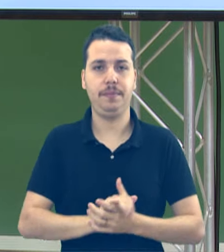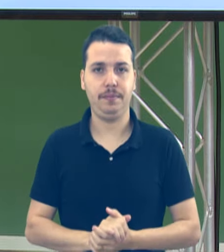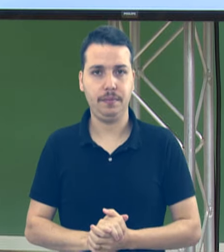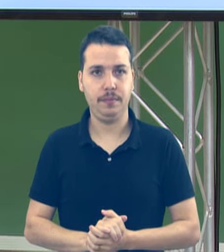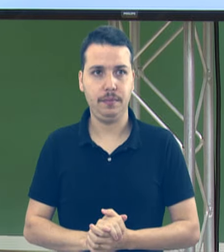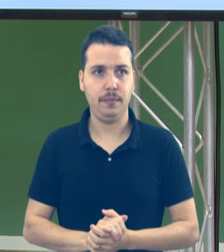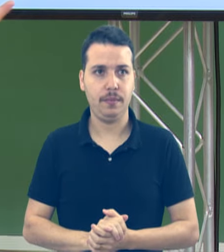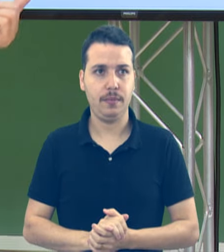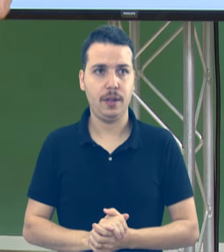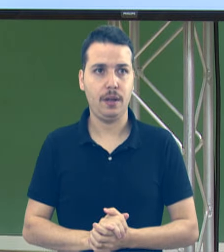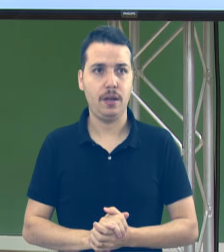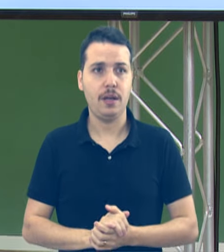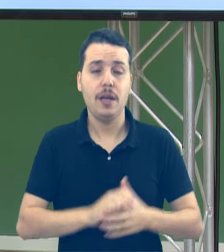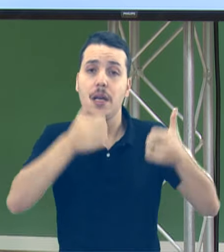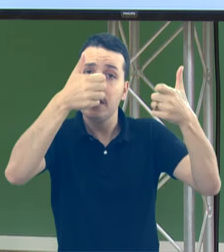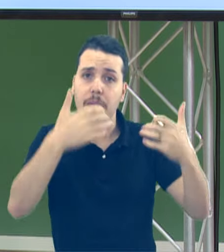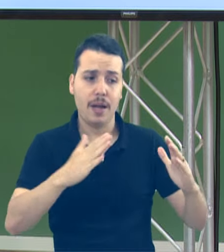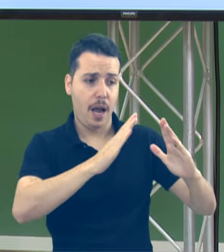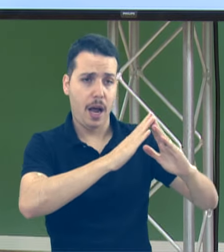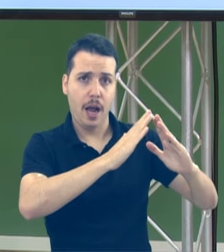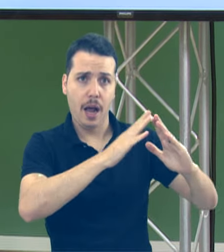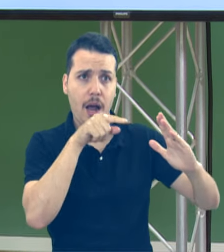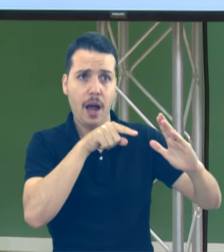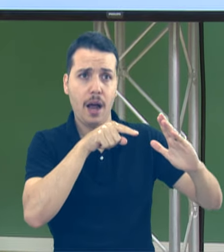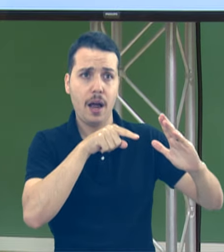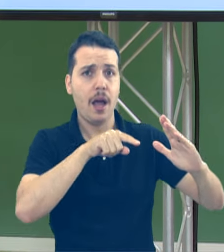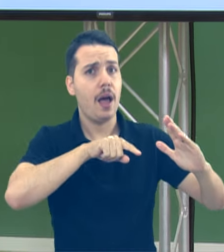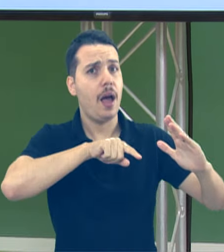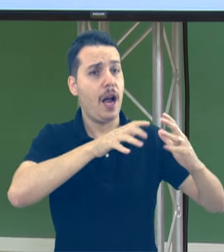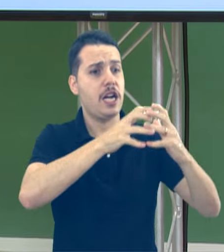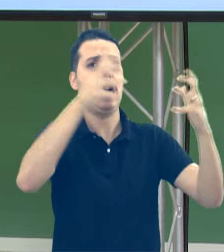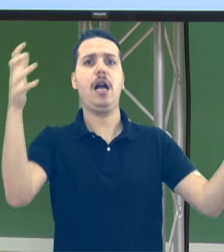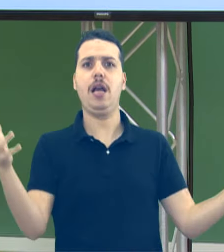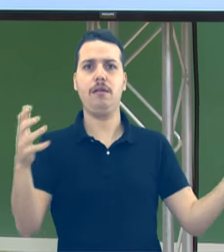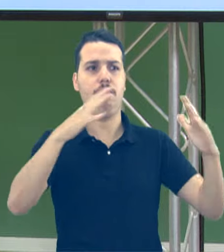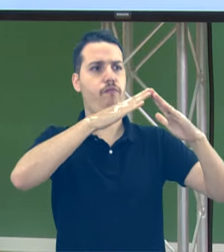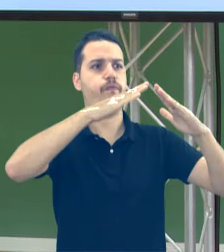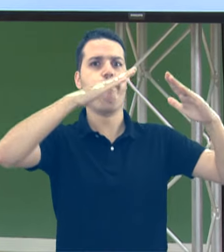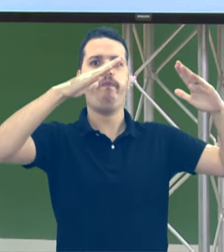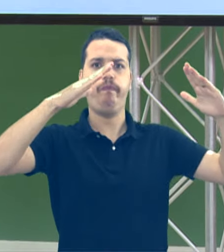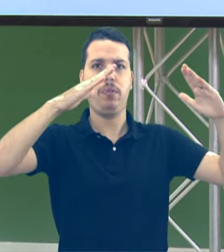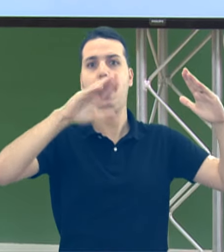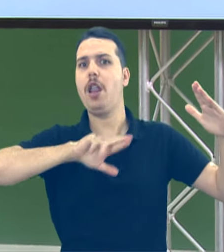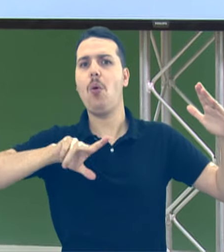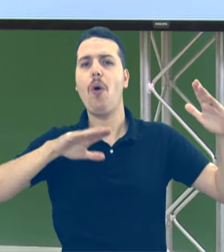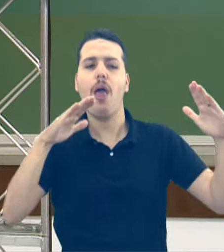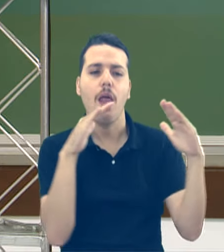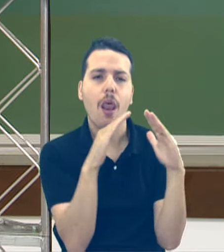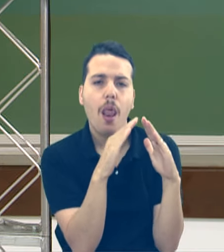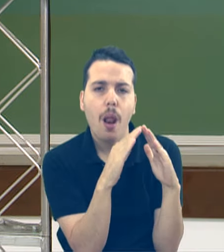seja, está especificando que a casa é grande e não pequena.